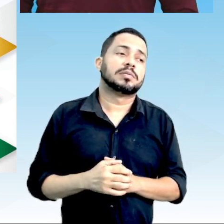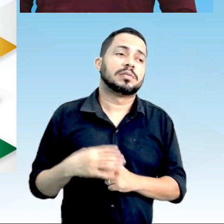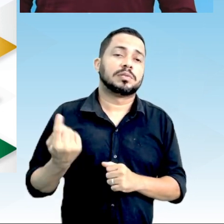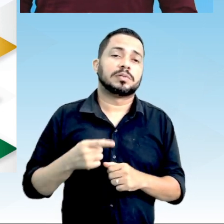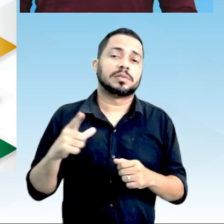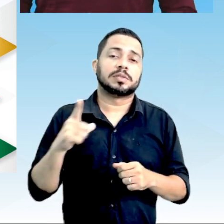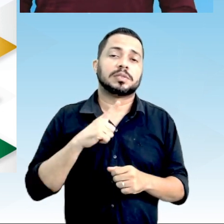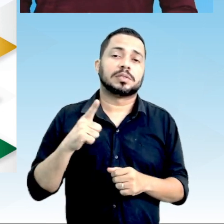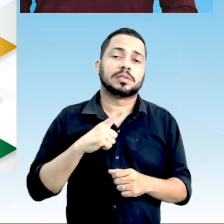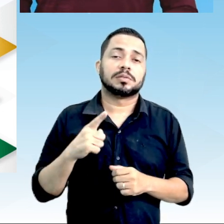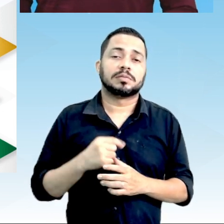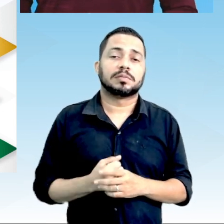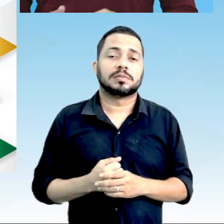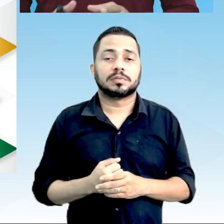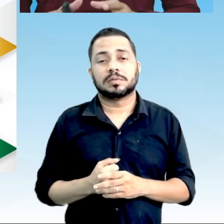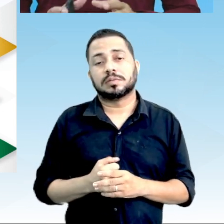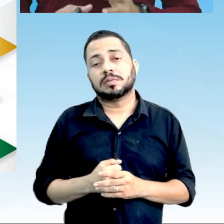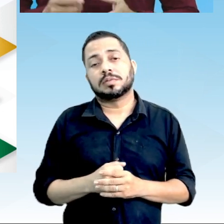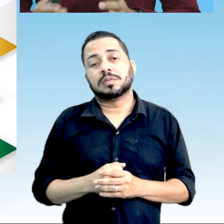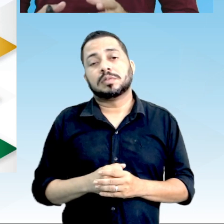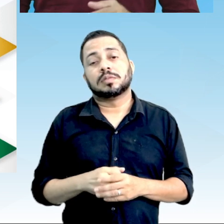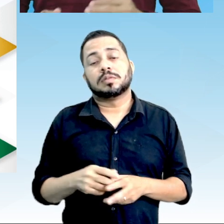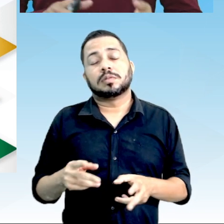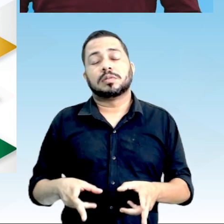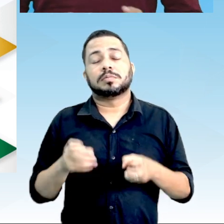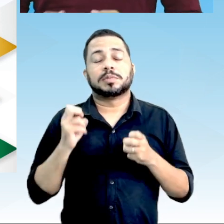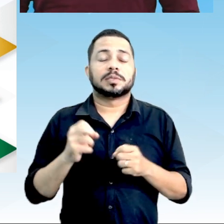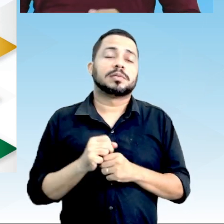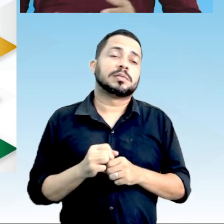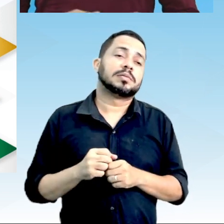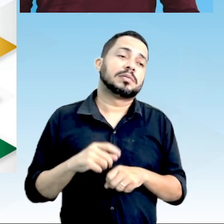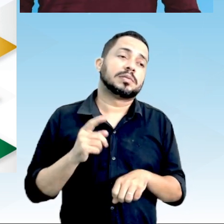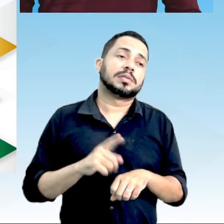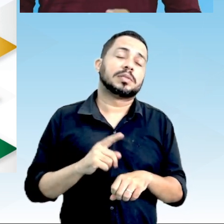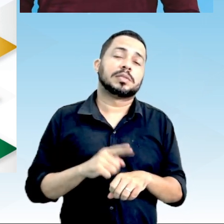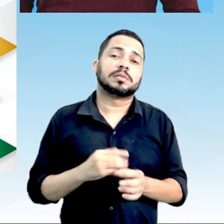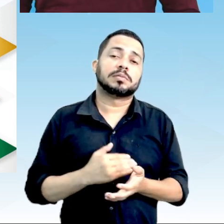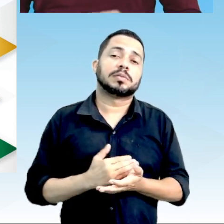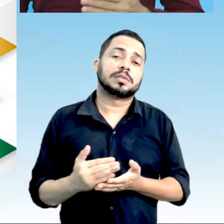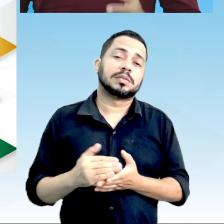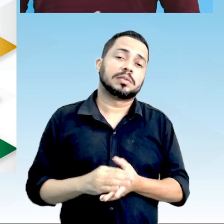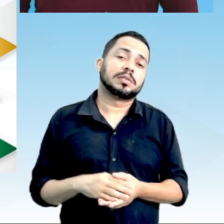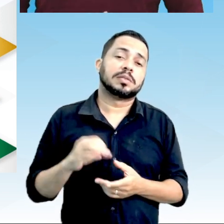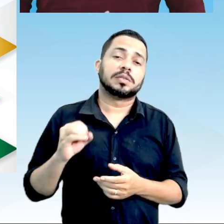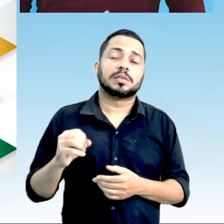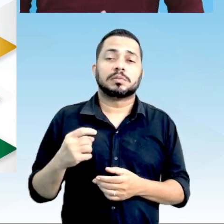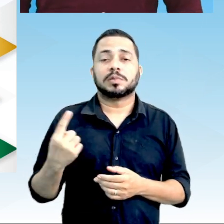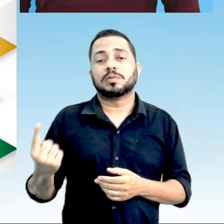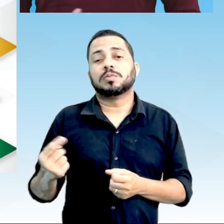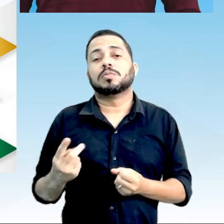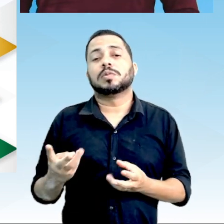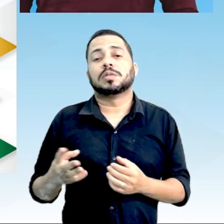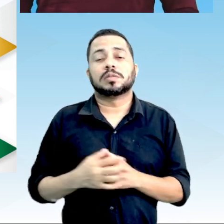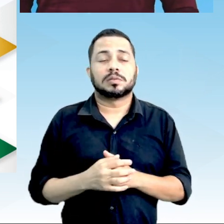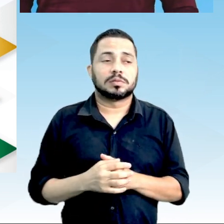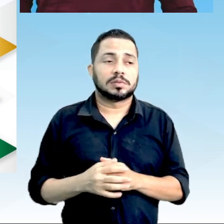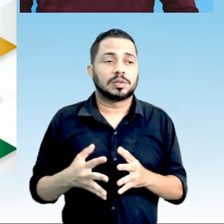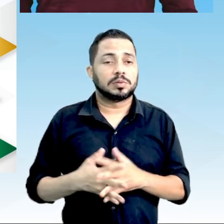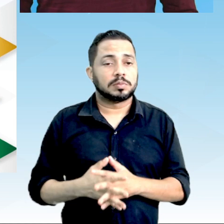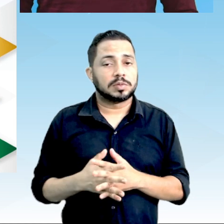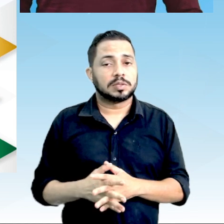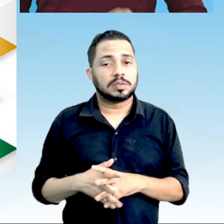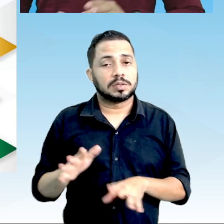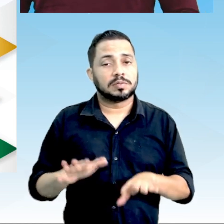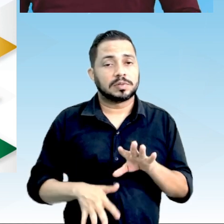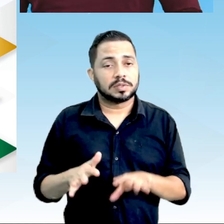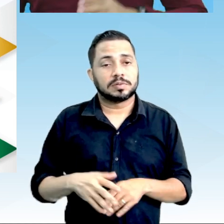nós temos a observação do termo inicial ser 0 para A1 para ver quanto vai dar. Vai ser complicado?